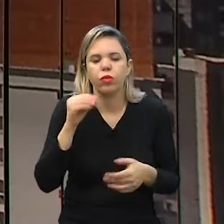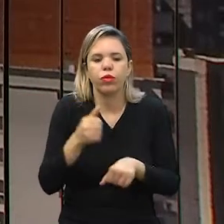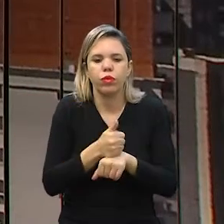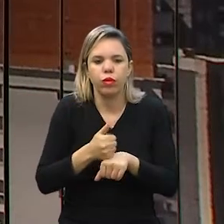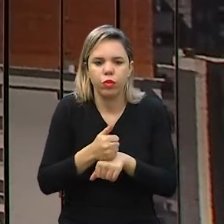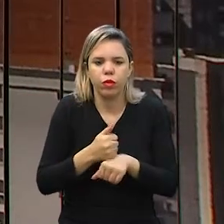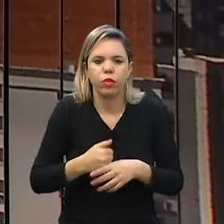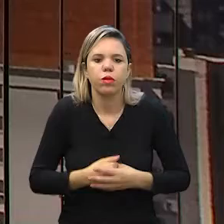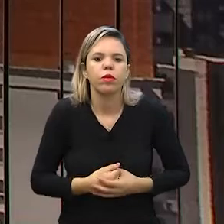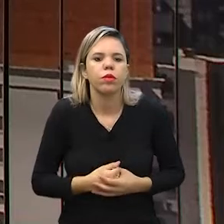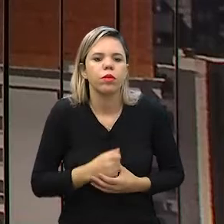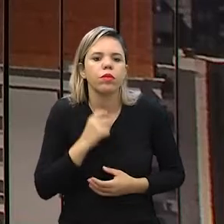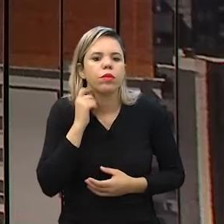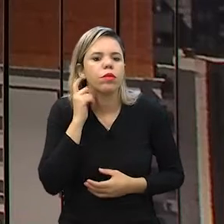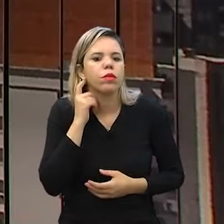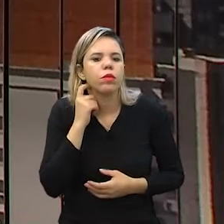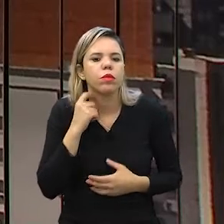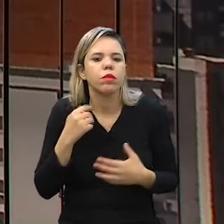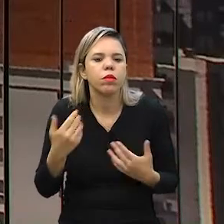pesquisadores?